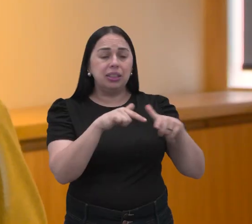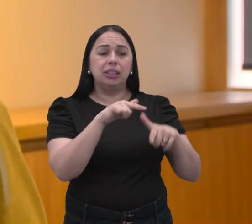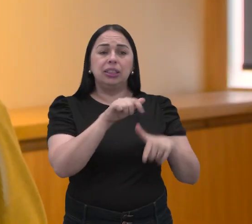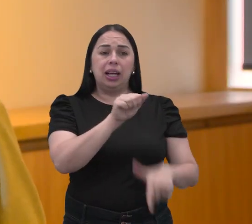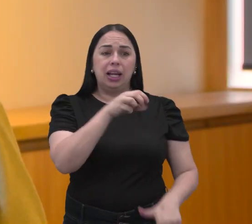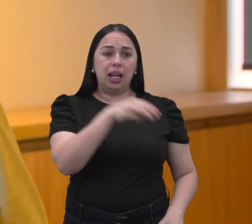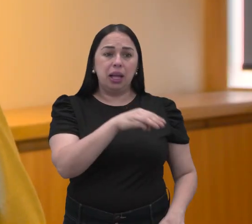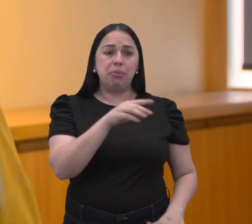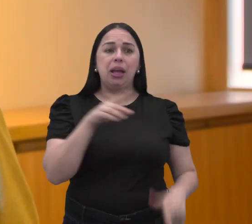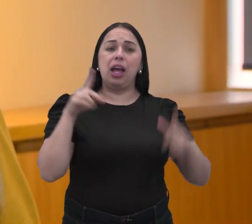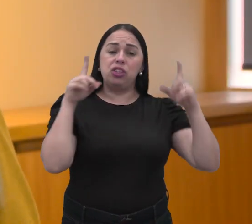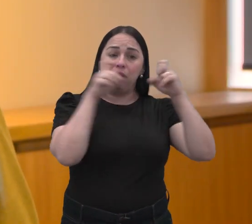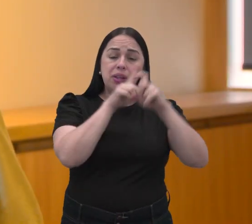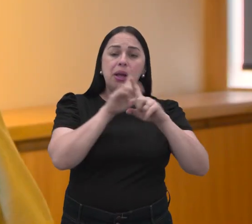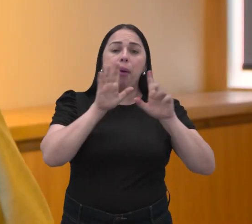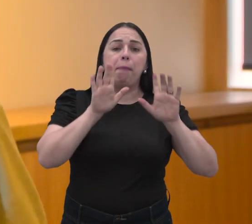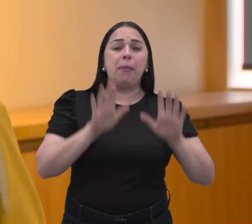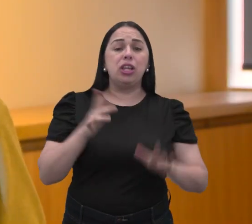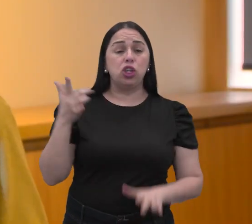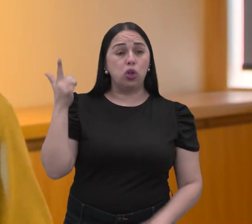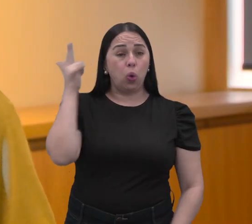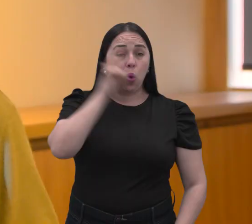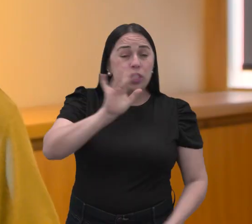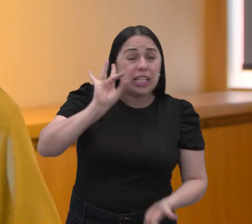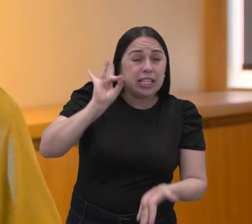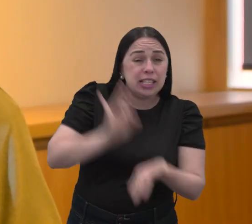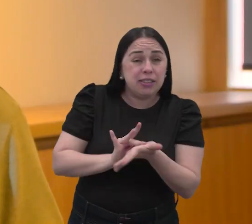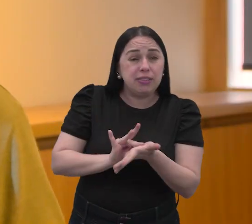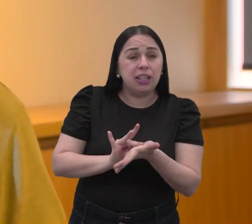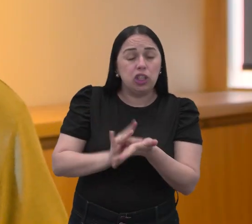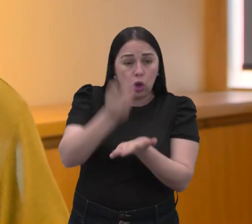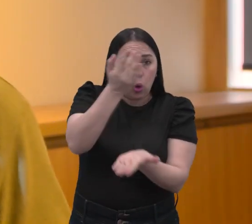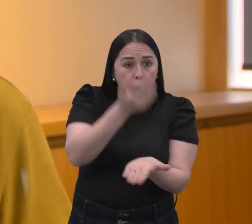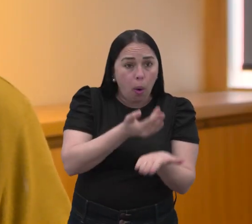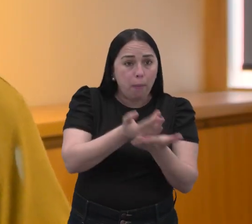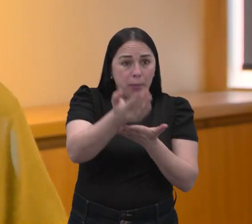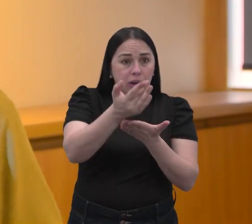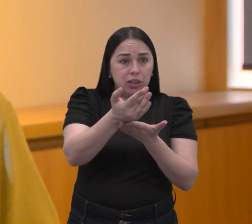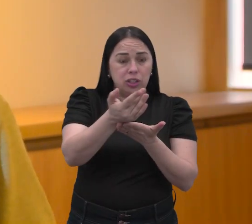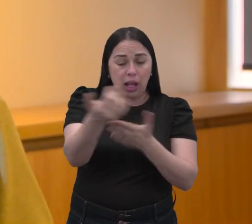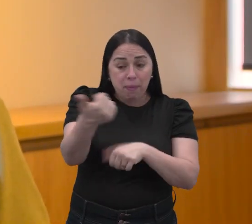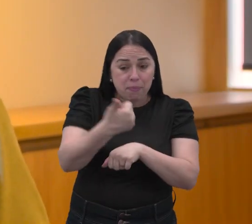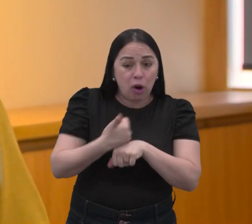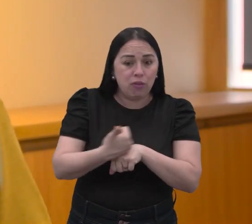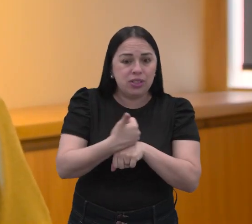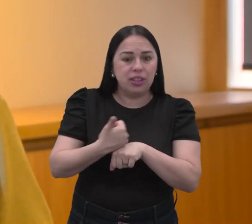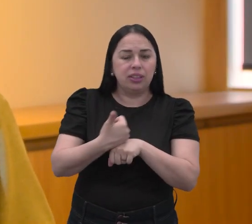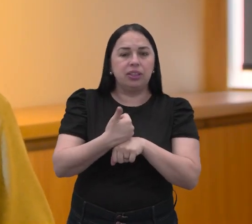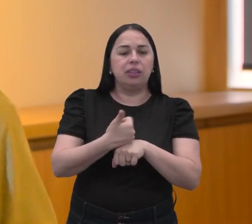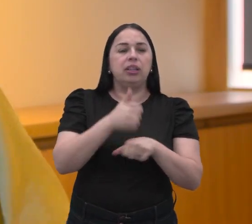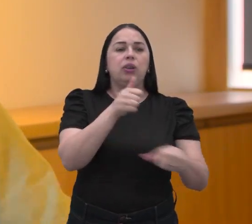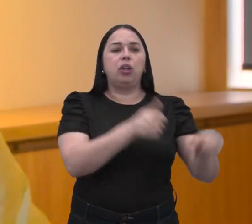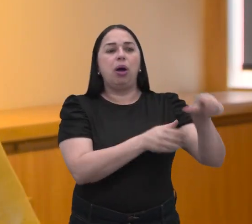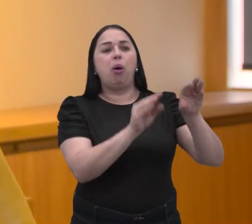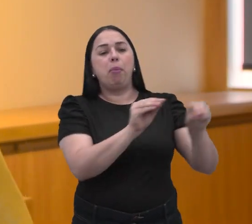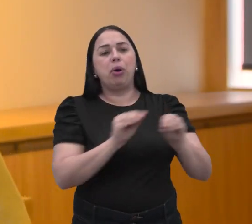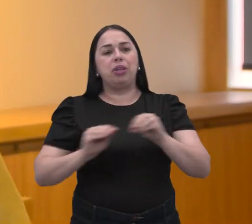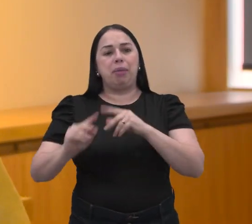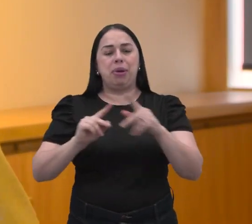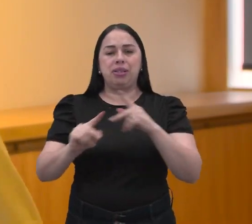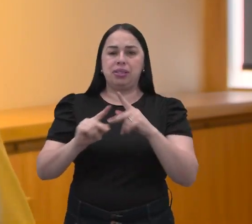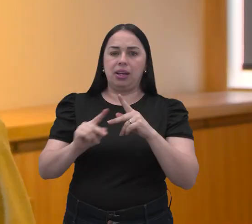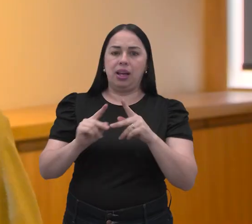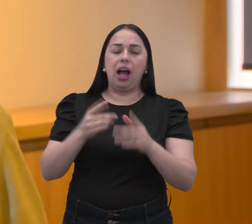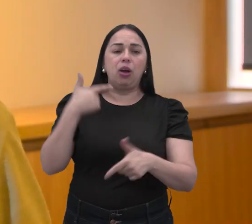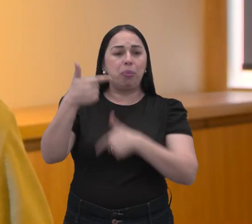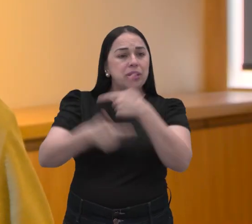toda, realmente foi difícil. Eu só fui conseguir realmente começar a me profissionalizar mesmo quando eu vim para São José dos